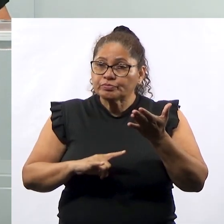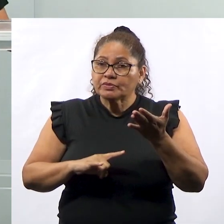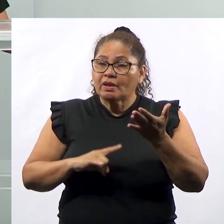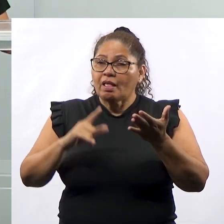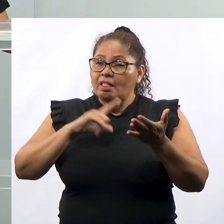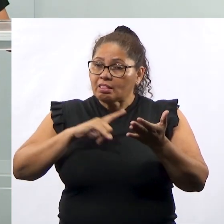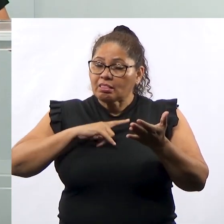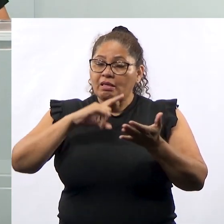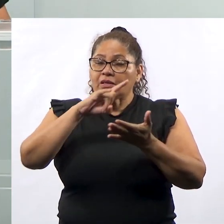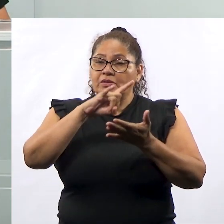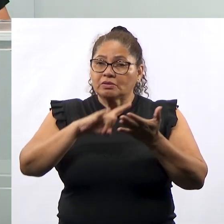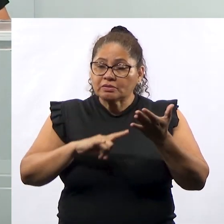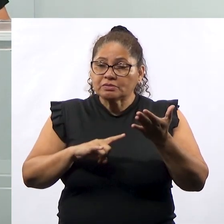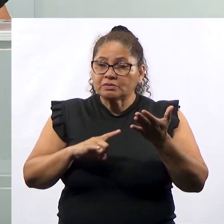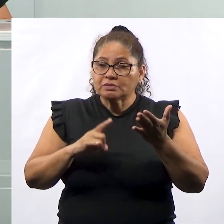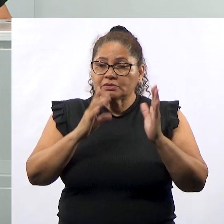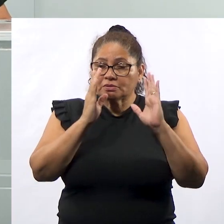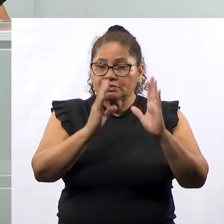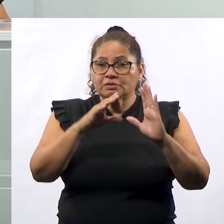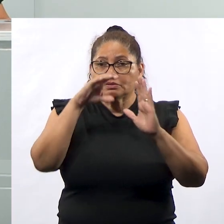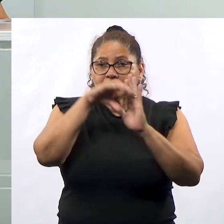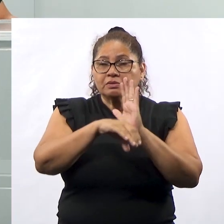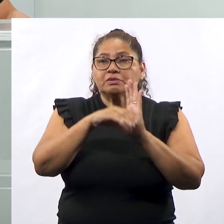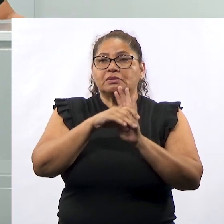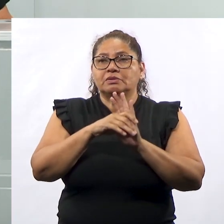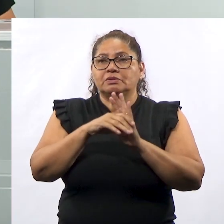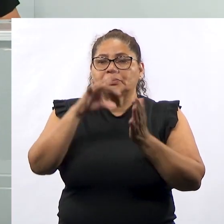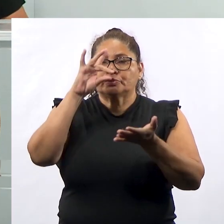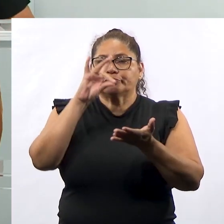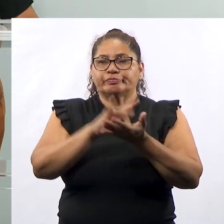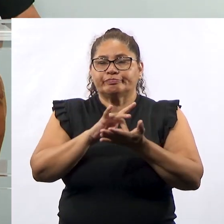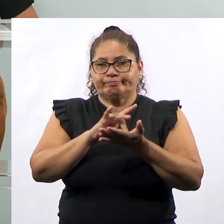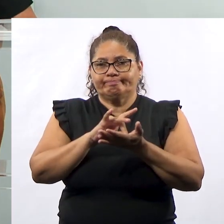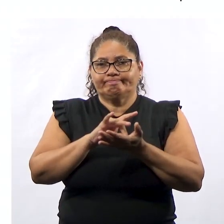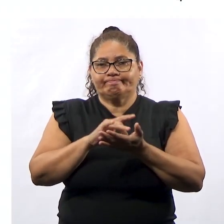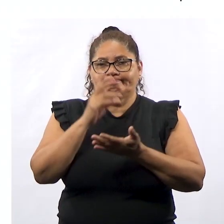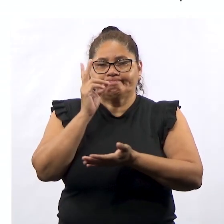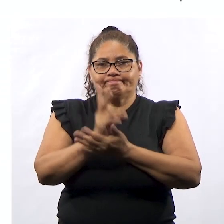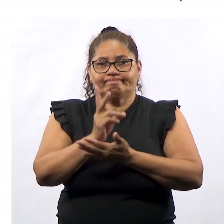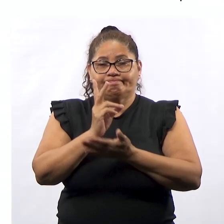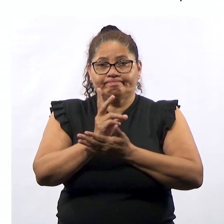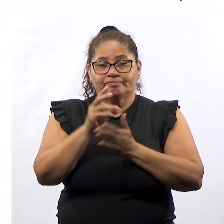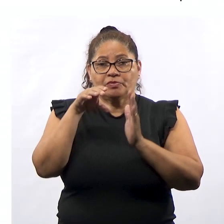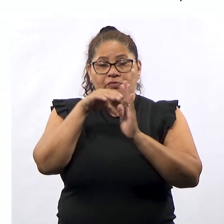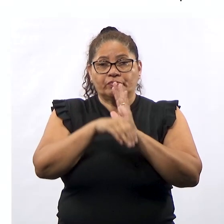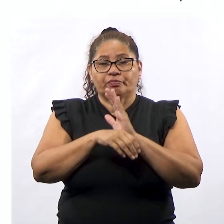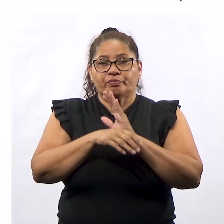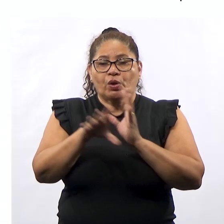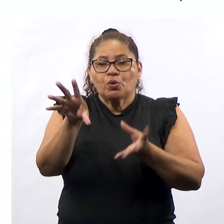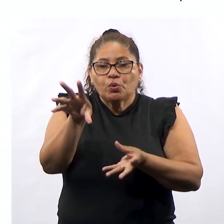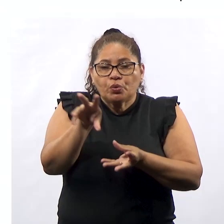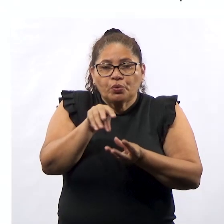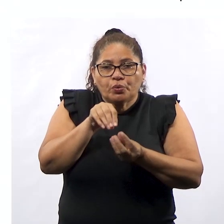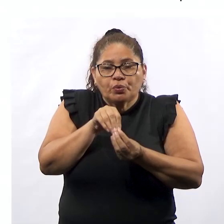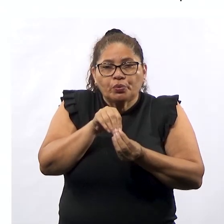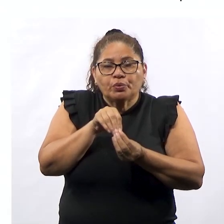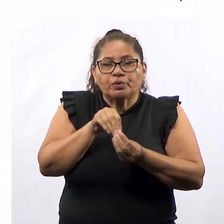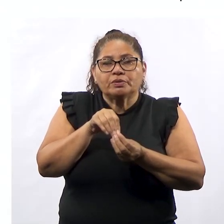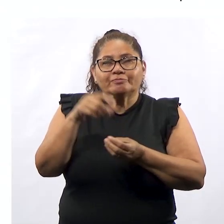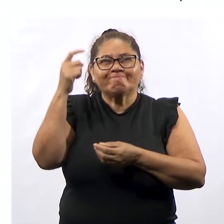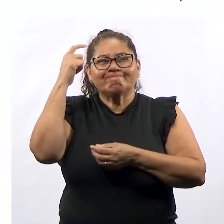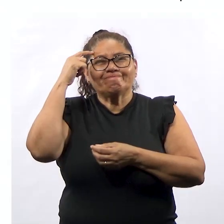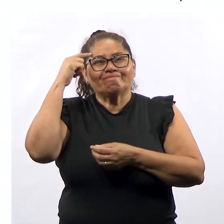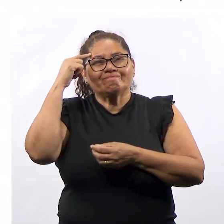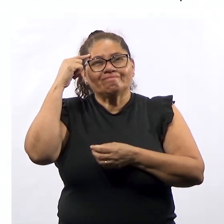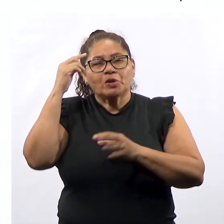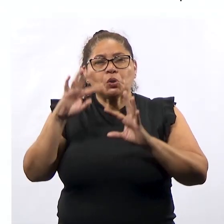ser registradas e fazer parte de um currículo oficial. Continuando, o currículo, resumidamente, pode ser pensado como